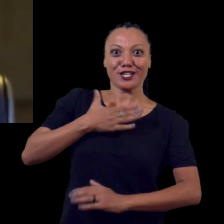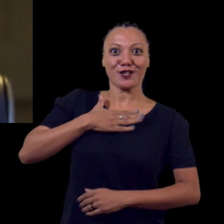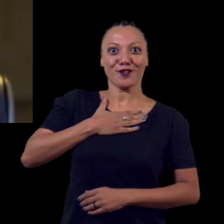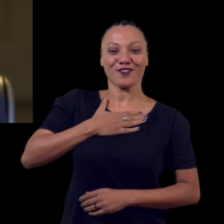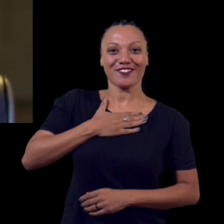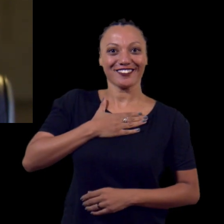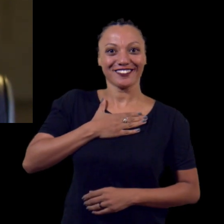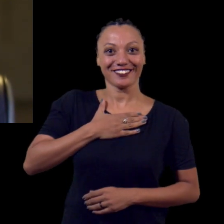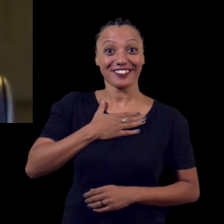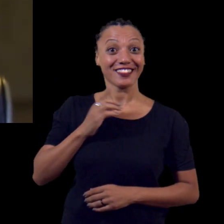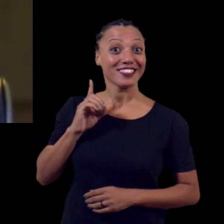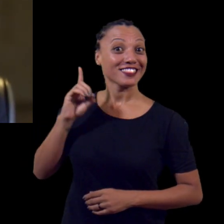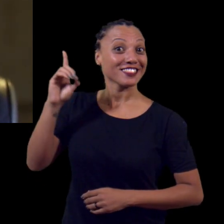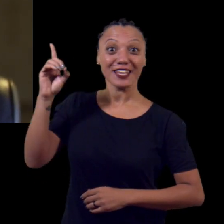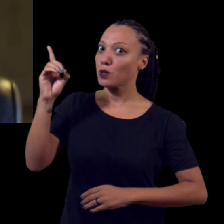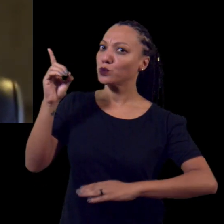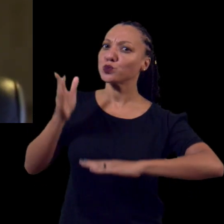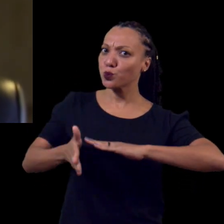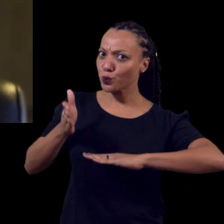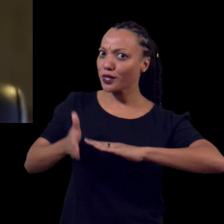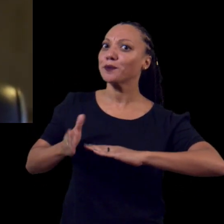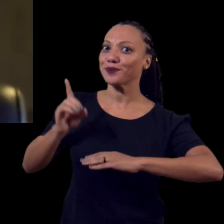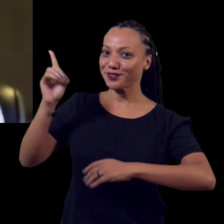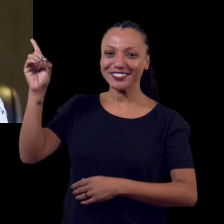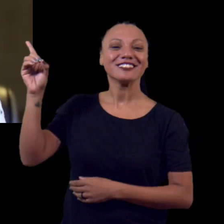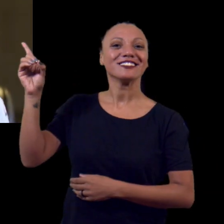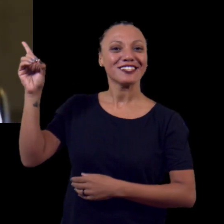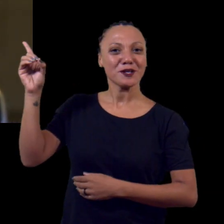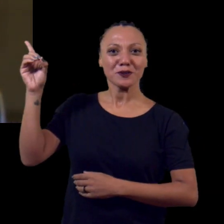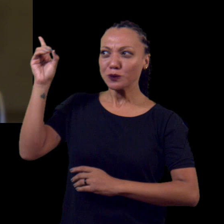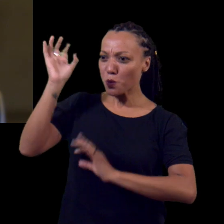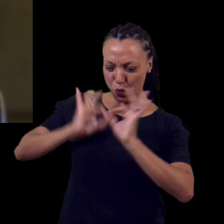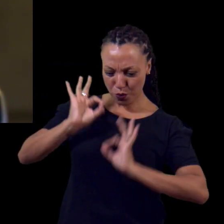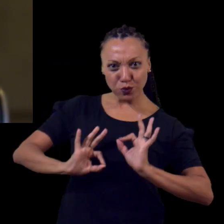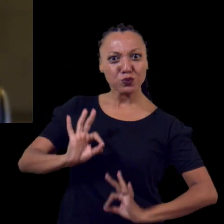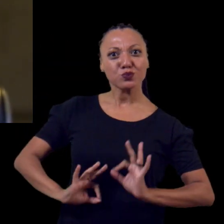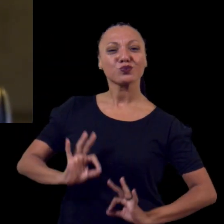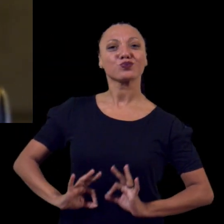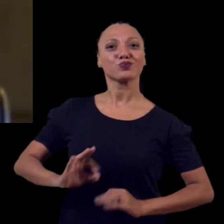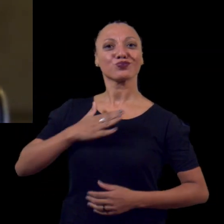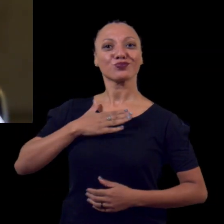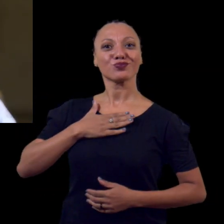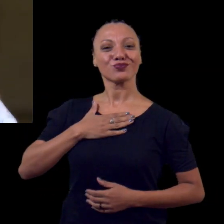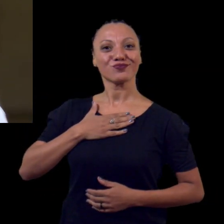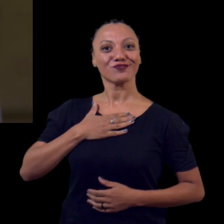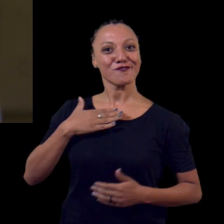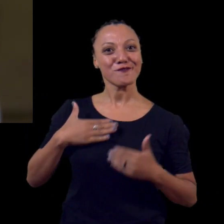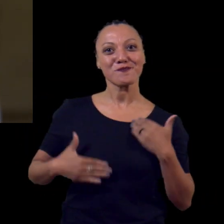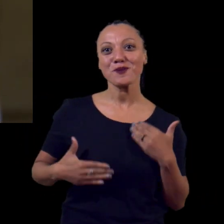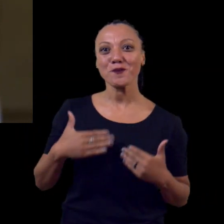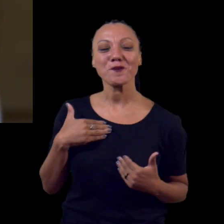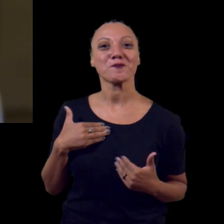contemporâneo, ele formou esse projeto. Eu quero fazer o corpo